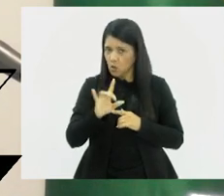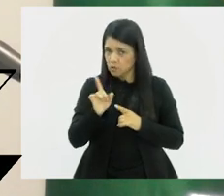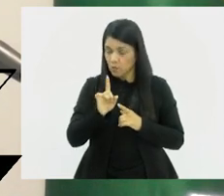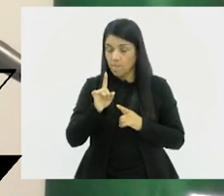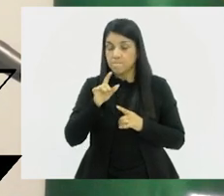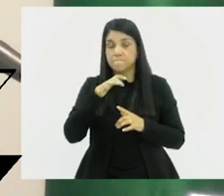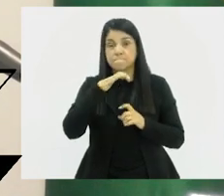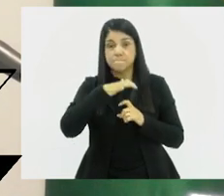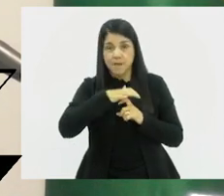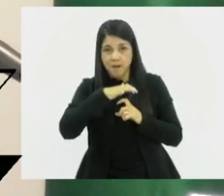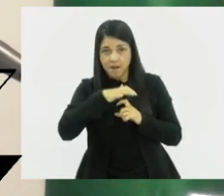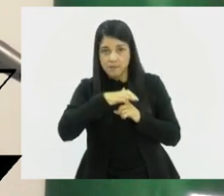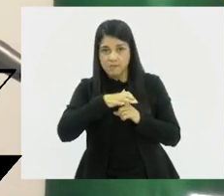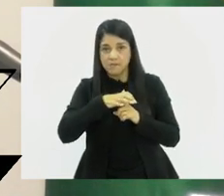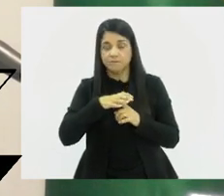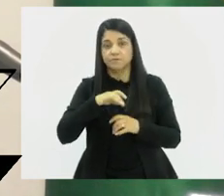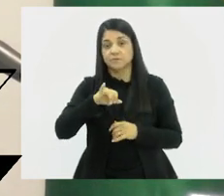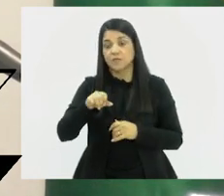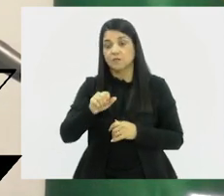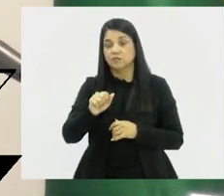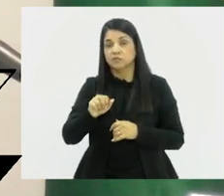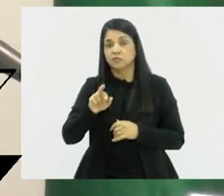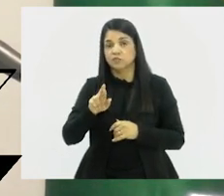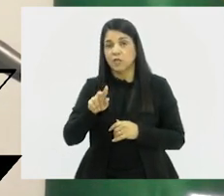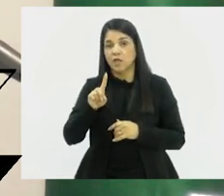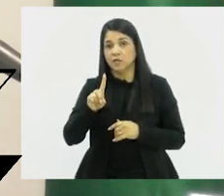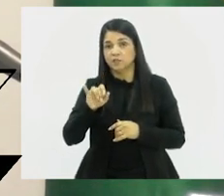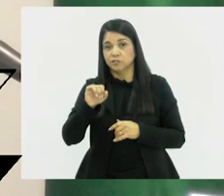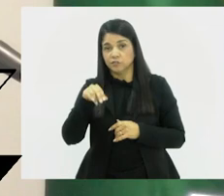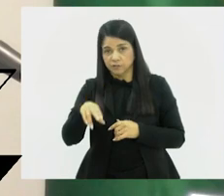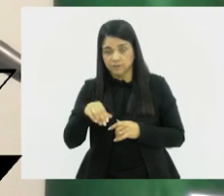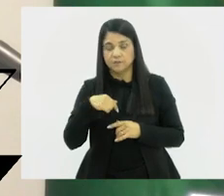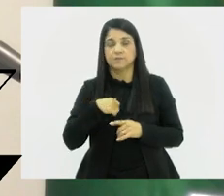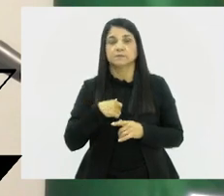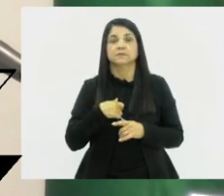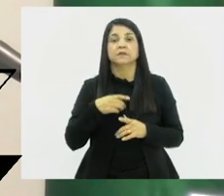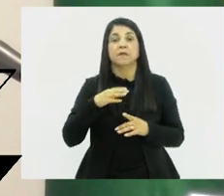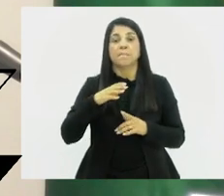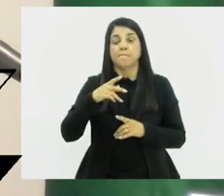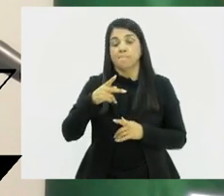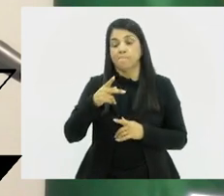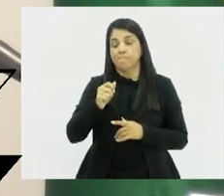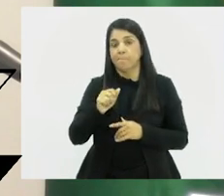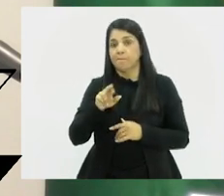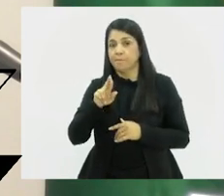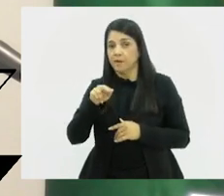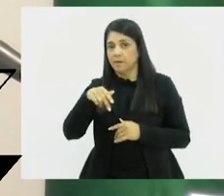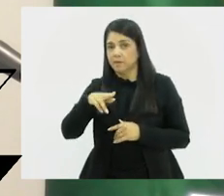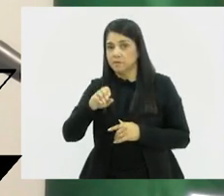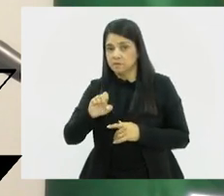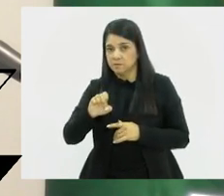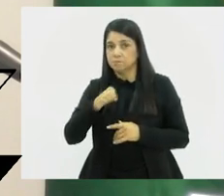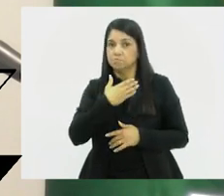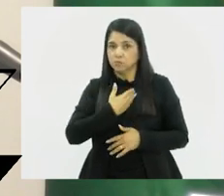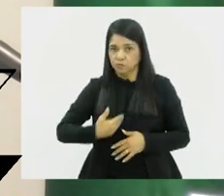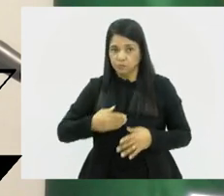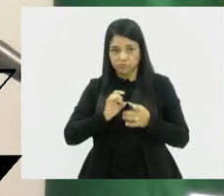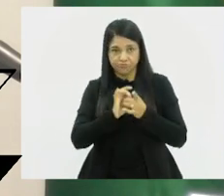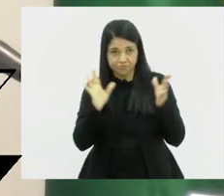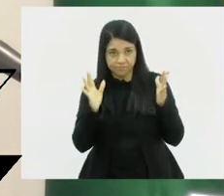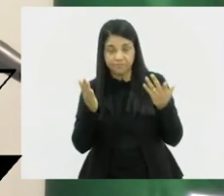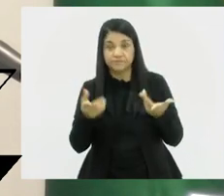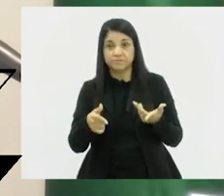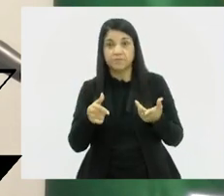praças, jardim, parques públicos. Bom, esses espaços, segundo a Constituição, é de